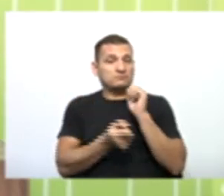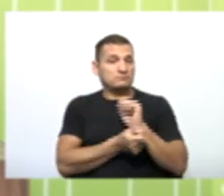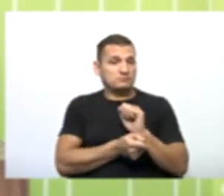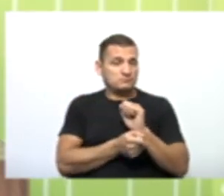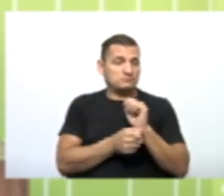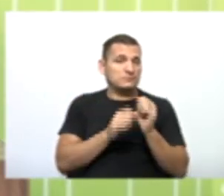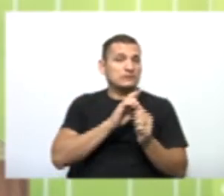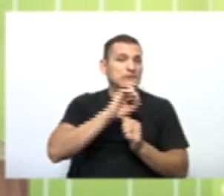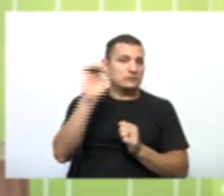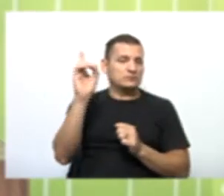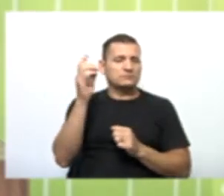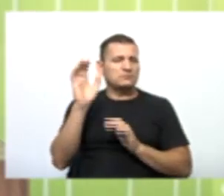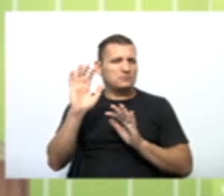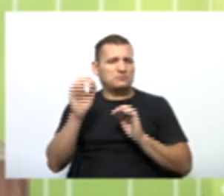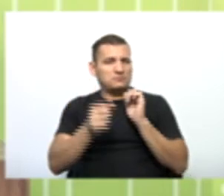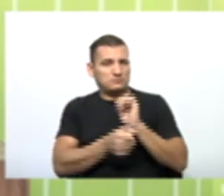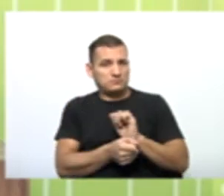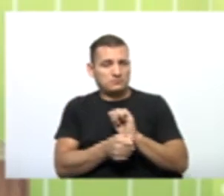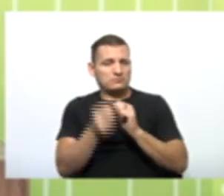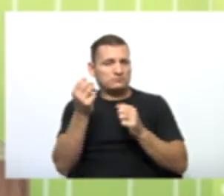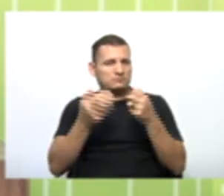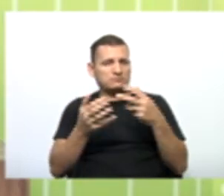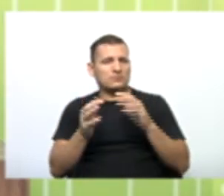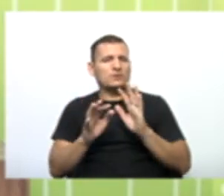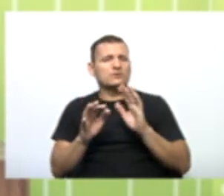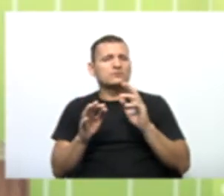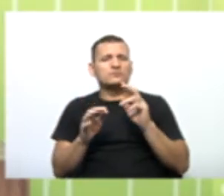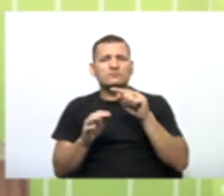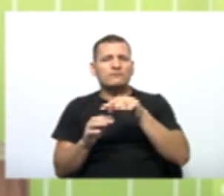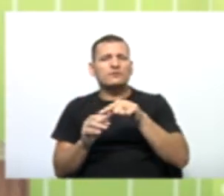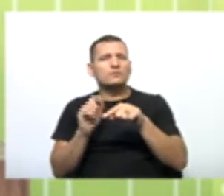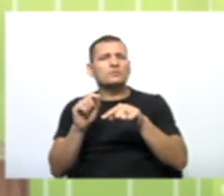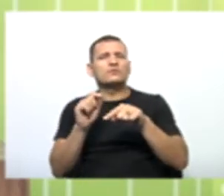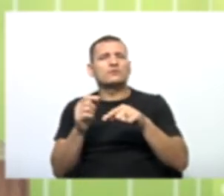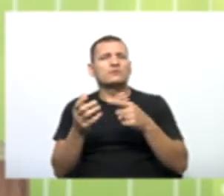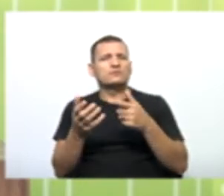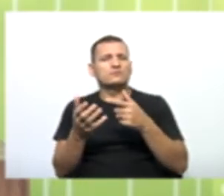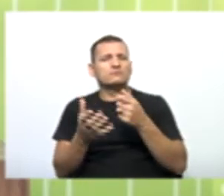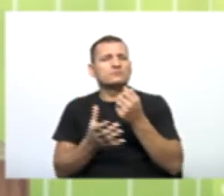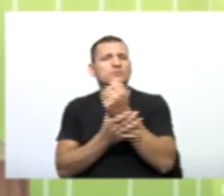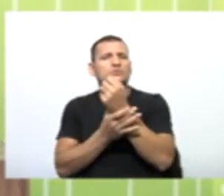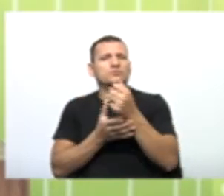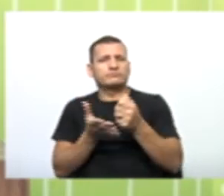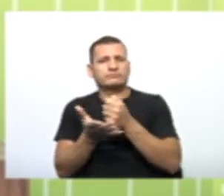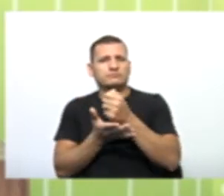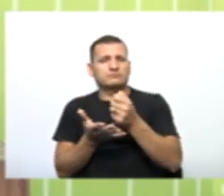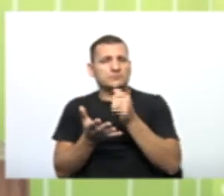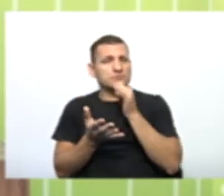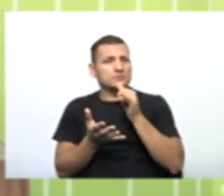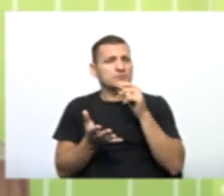deuses e vamos tentar explicar o que fundamenta tudo isso. Será que os deuses